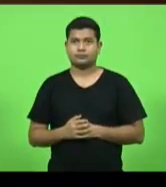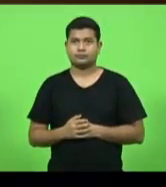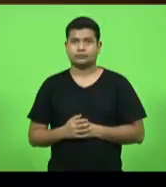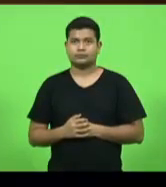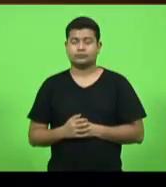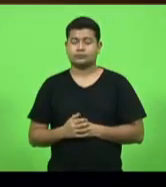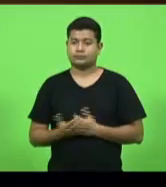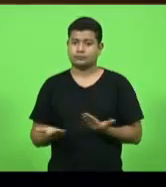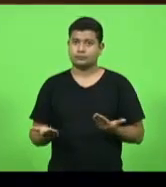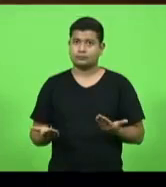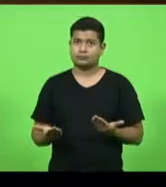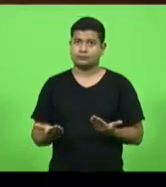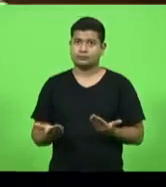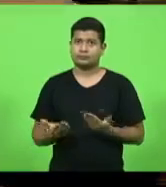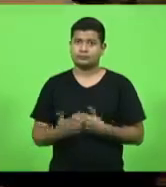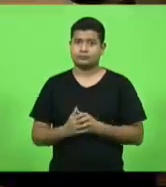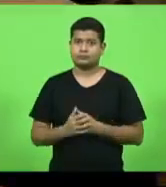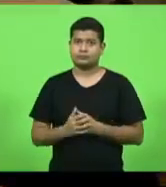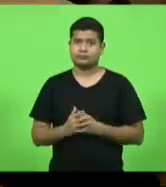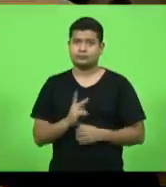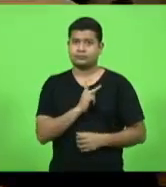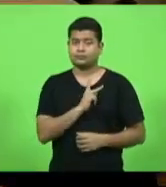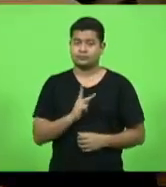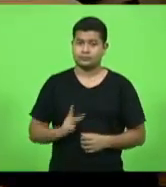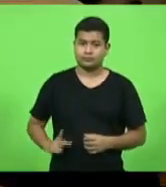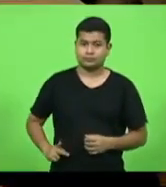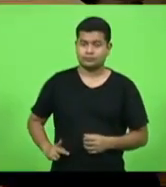Senhor presidente, deputada Ana.